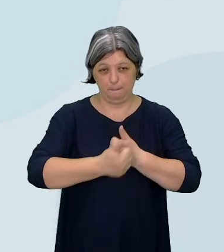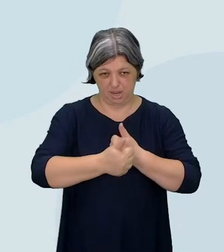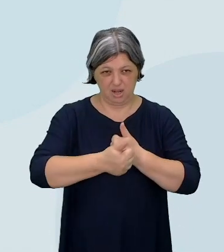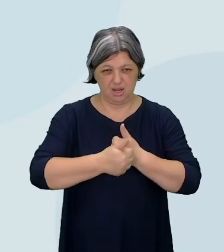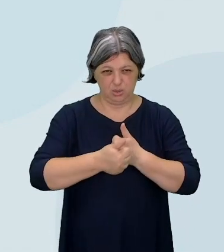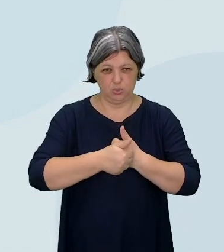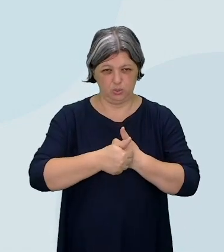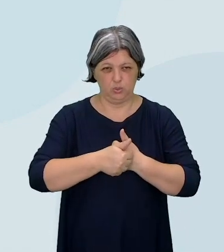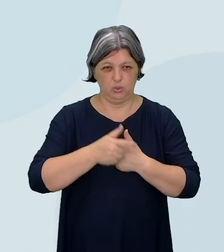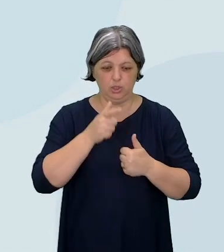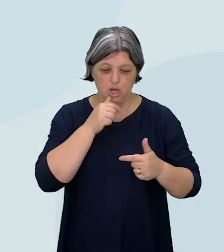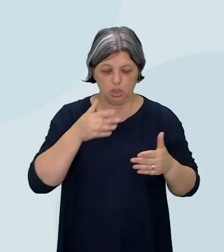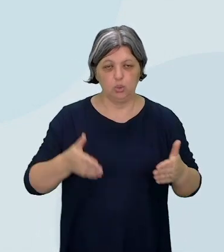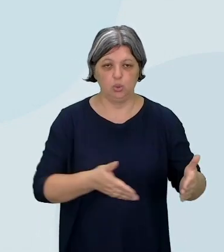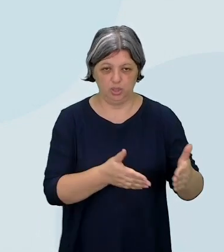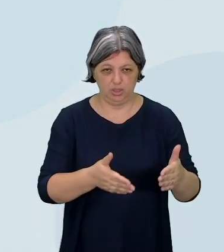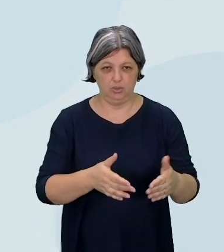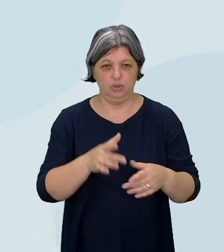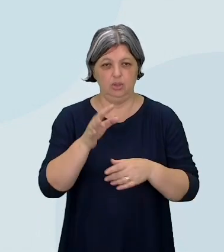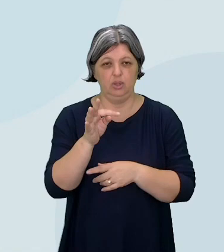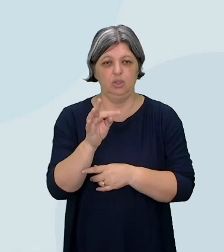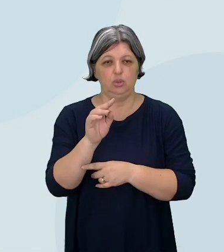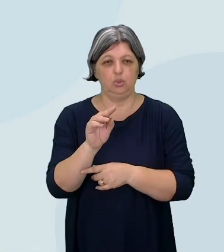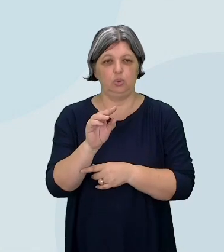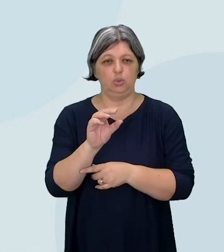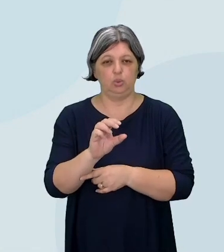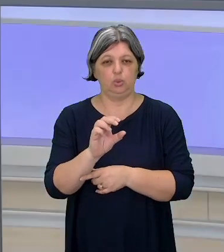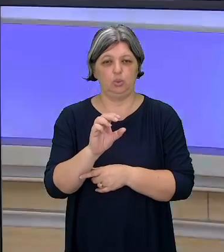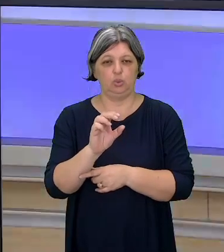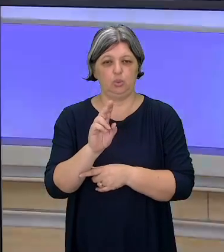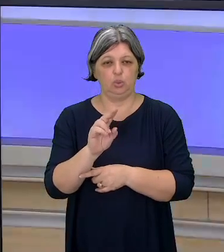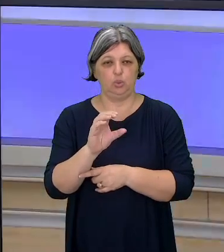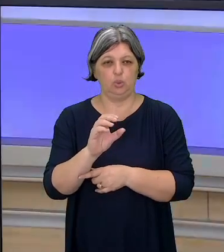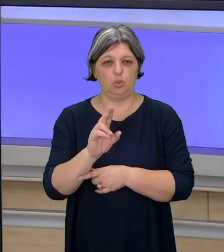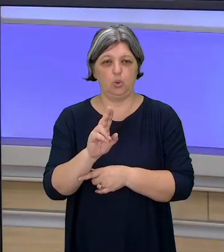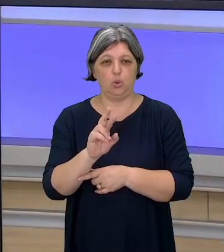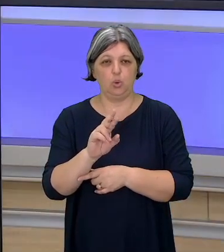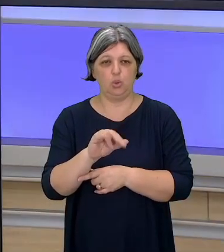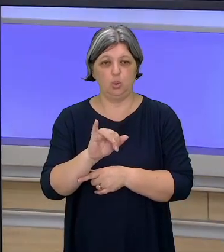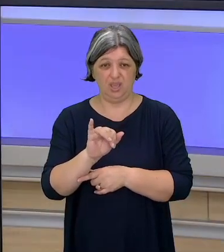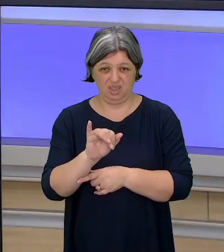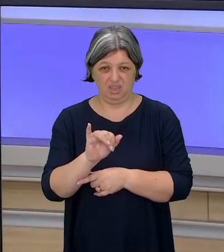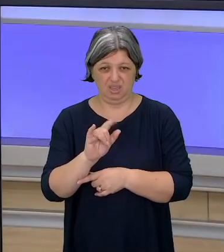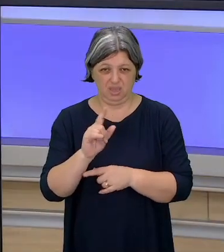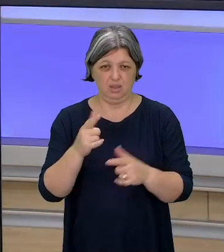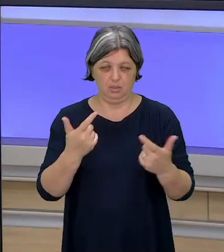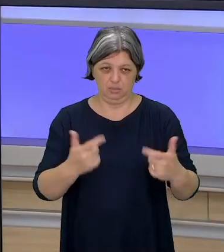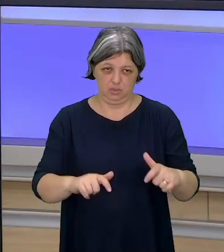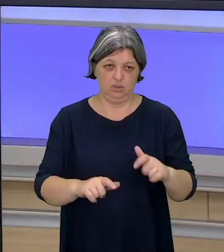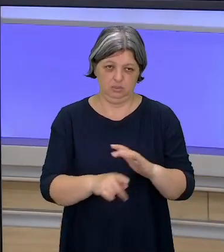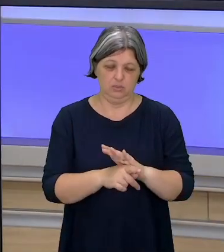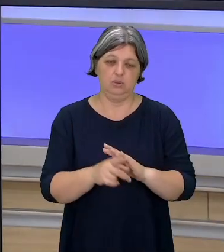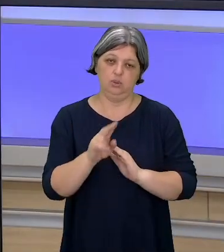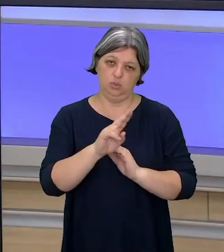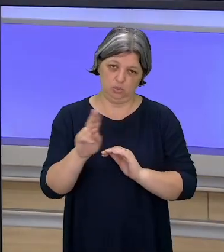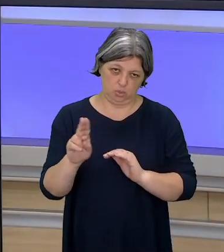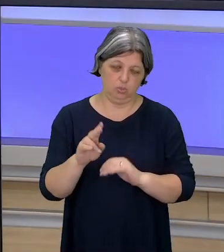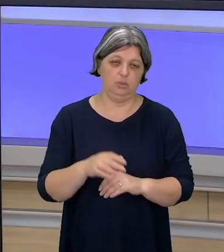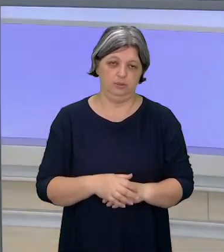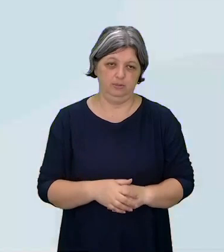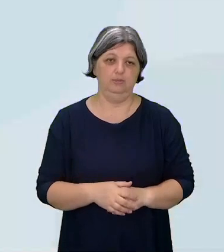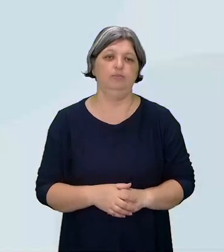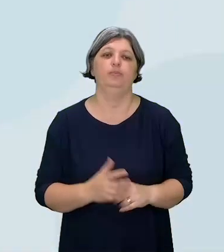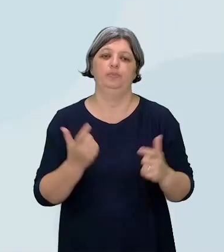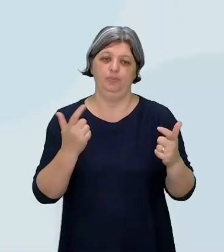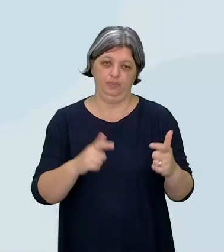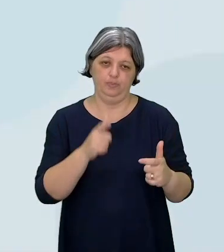Então, tem um lugar específico, não é tipo ribeirinhos, mas peraí, ribeirinhos da onde? No caso, a gente está dando que os